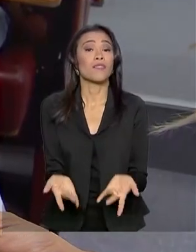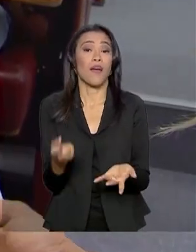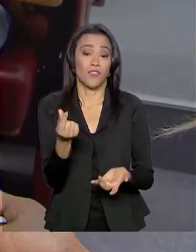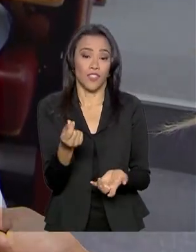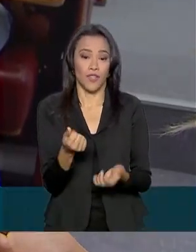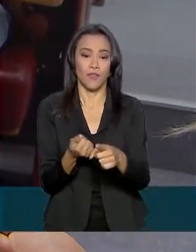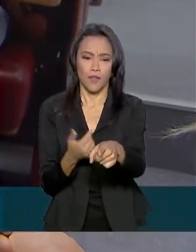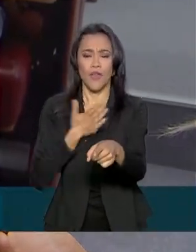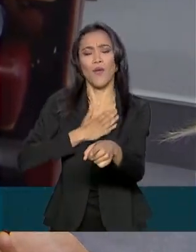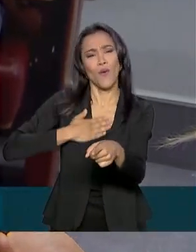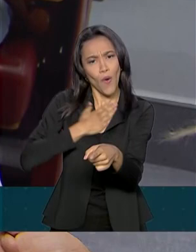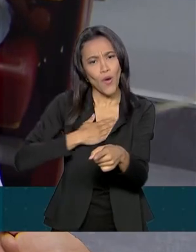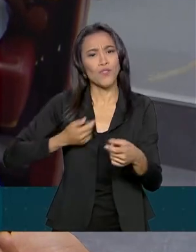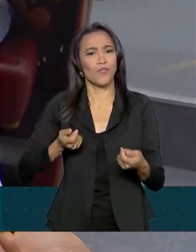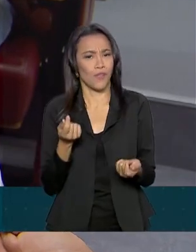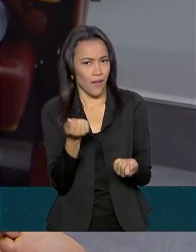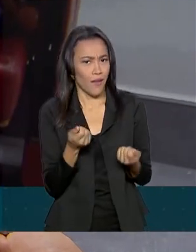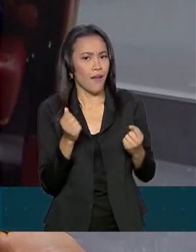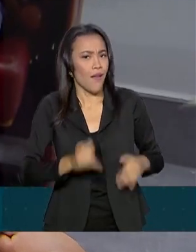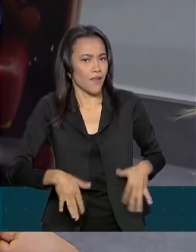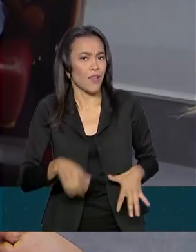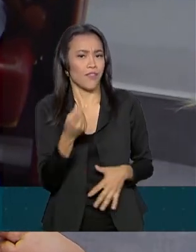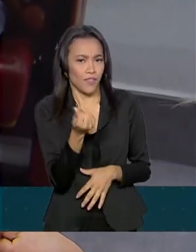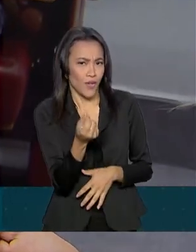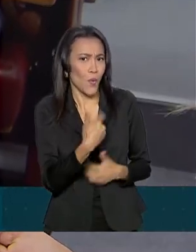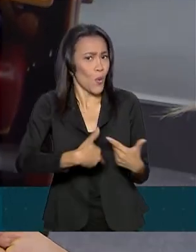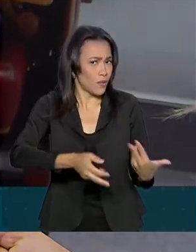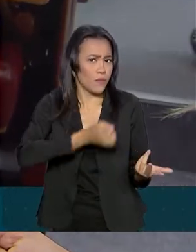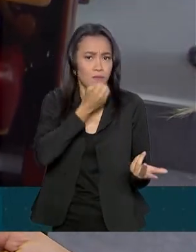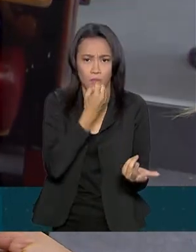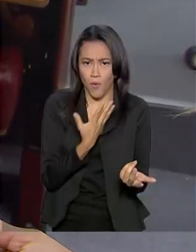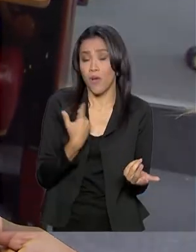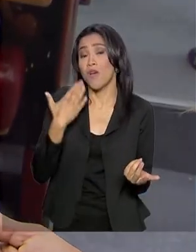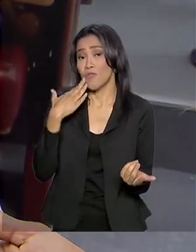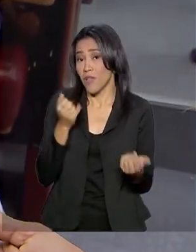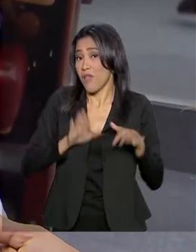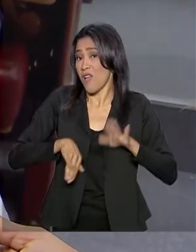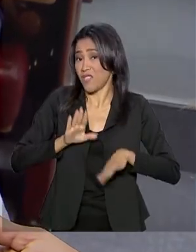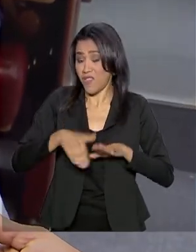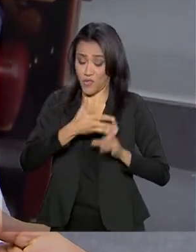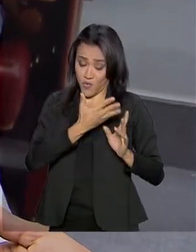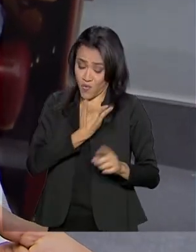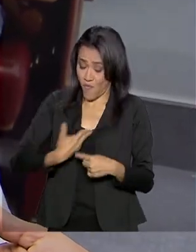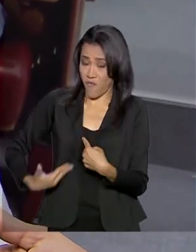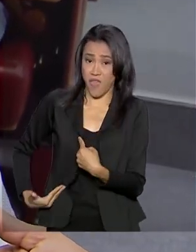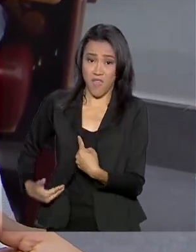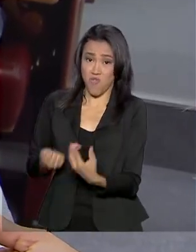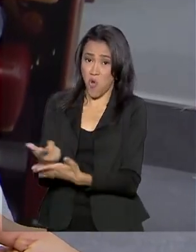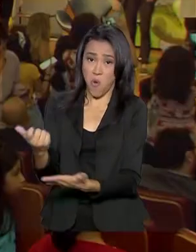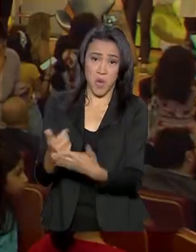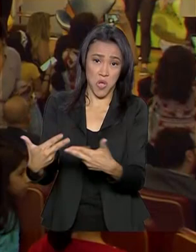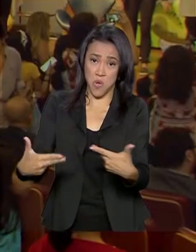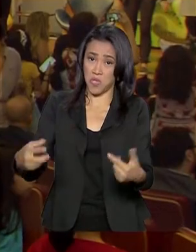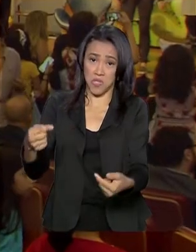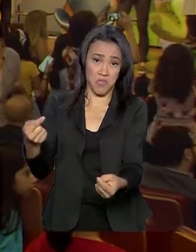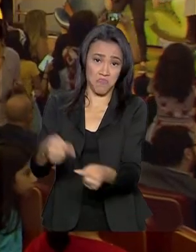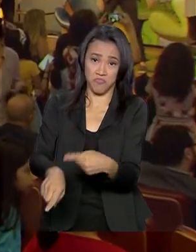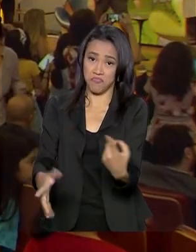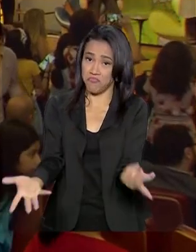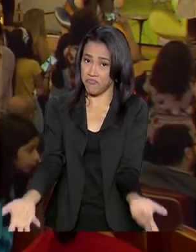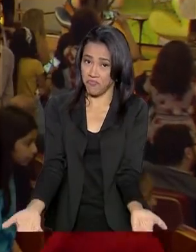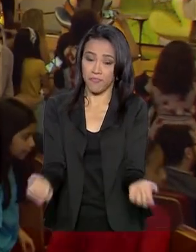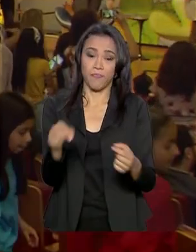gastar dinheiro com coisas boas, mas também eu sei que, às vezes, o governo gasta dinheiro com coisas desnecessárias. As